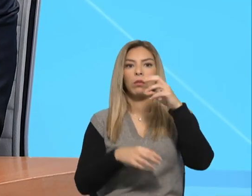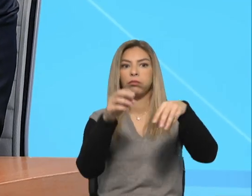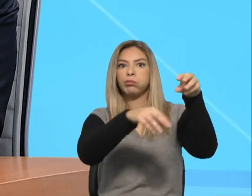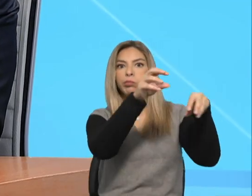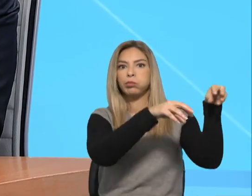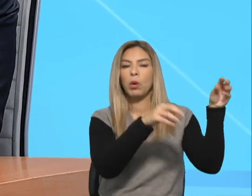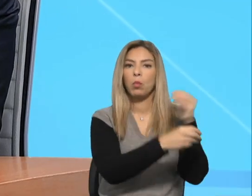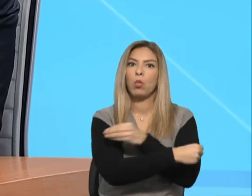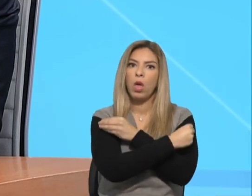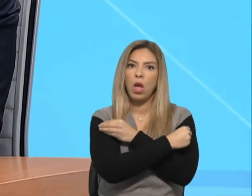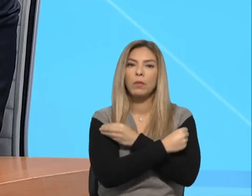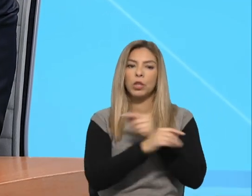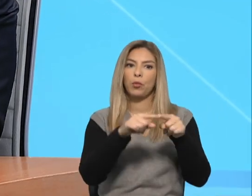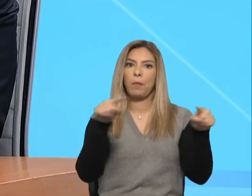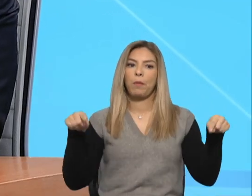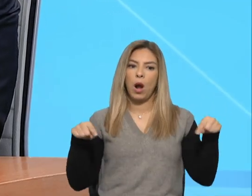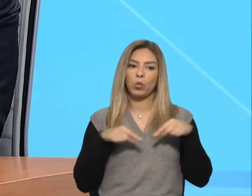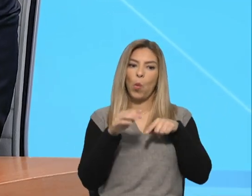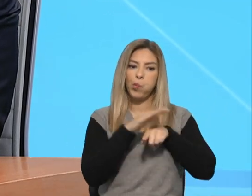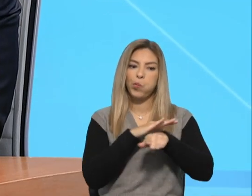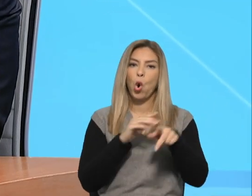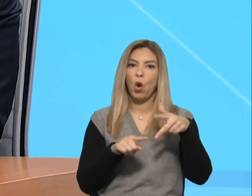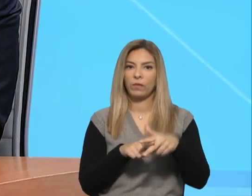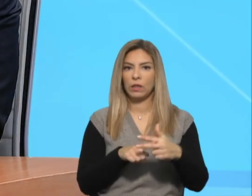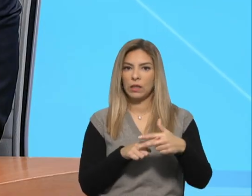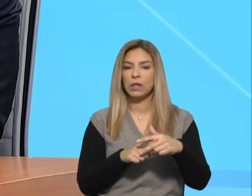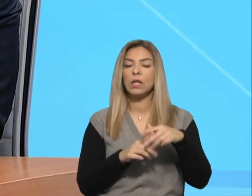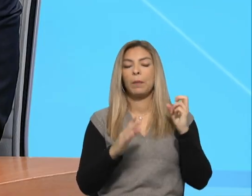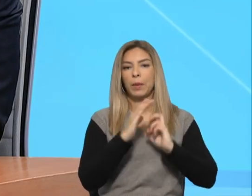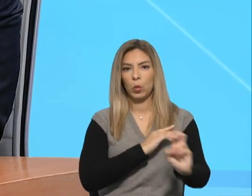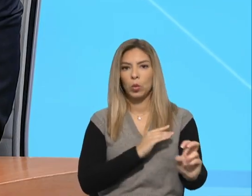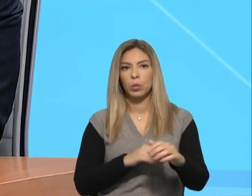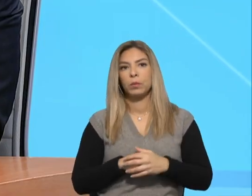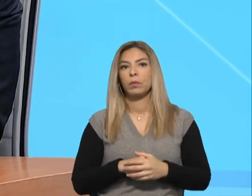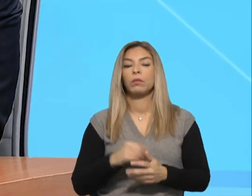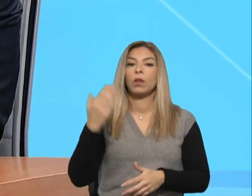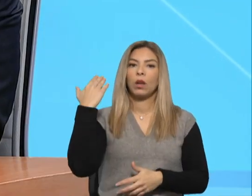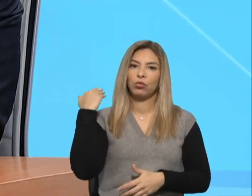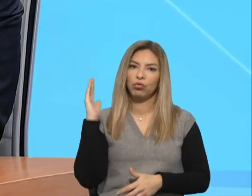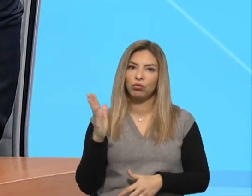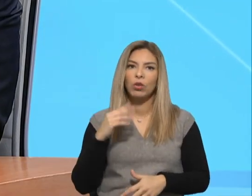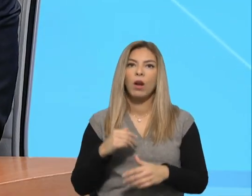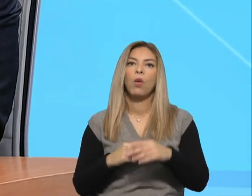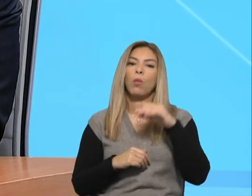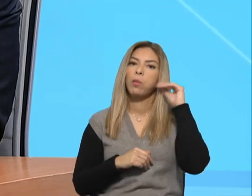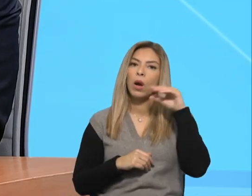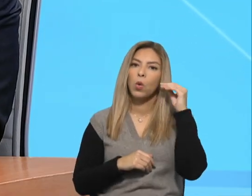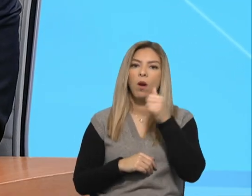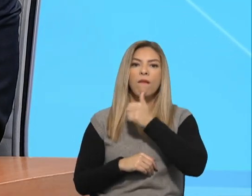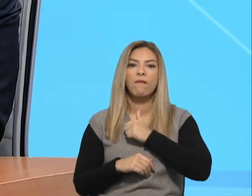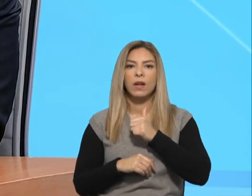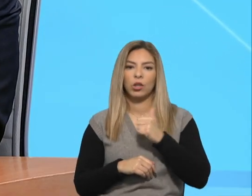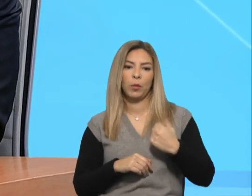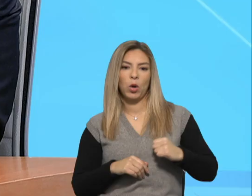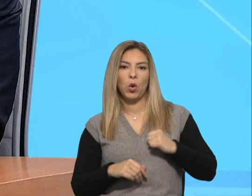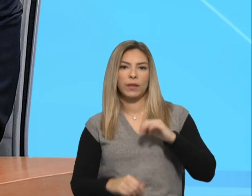coisa grande, com o espaço que tem dentro da oficina. Outra vez foi o Santander, também como montou um grande presépio na entrada aqui